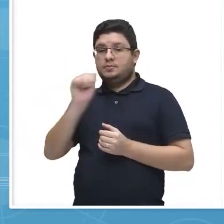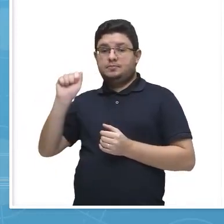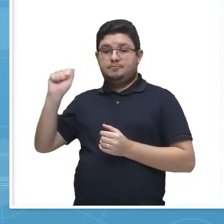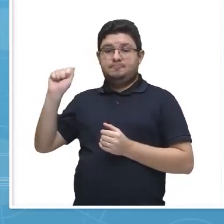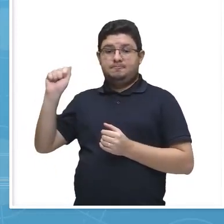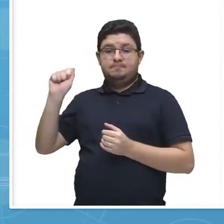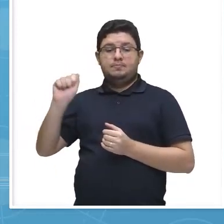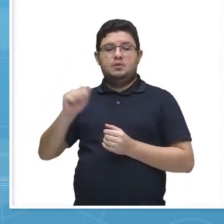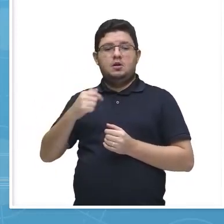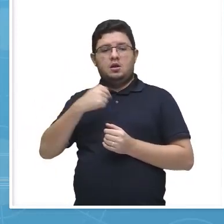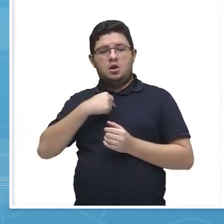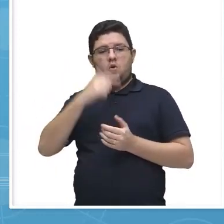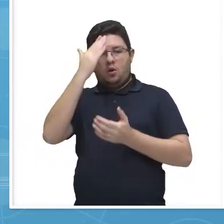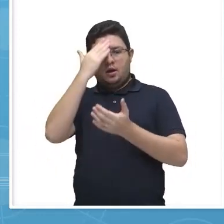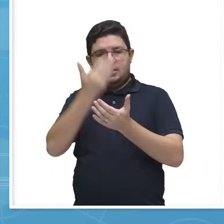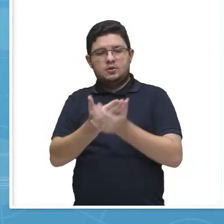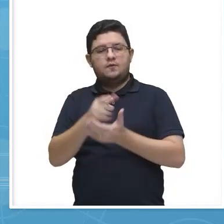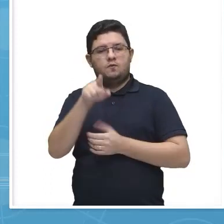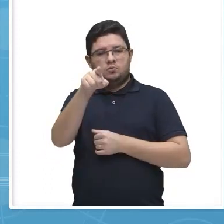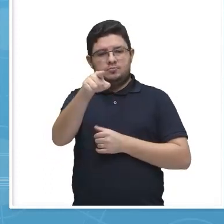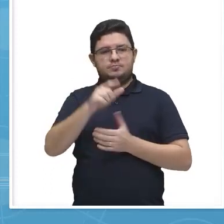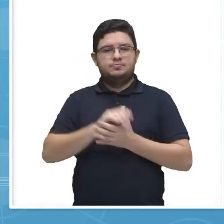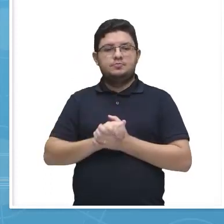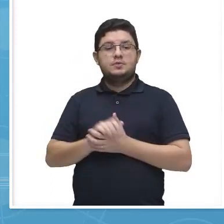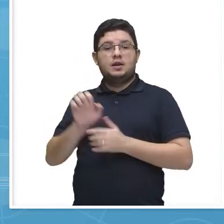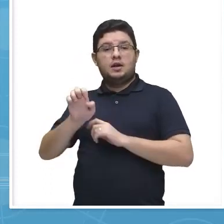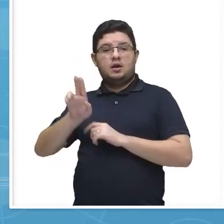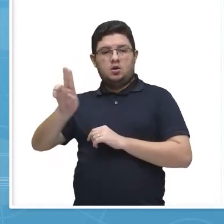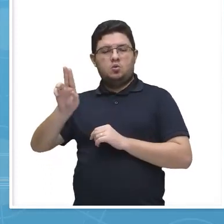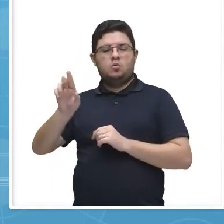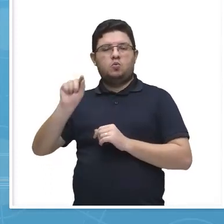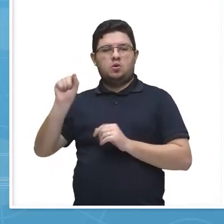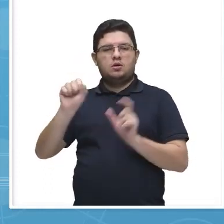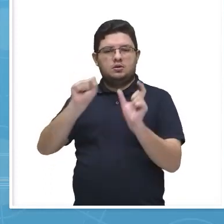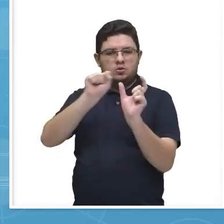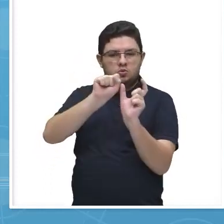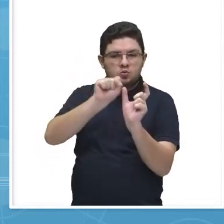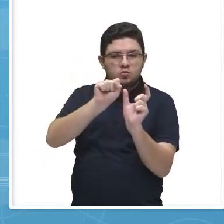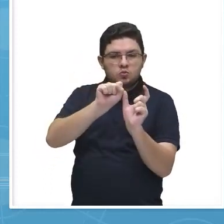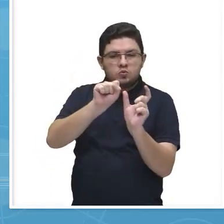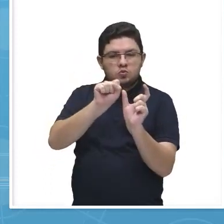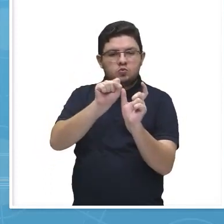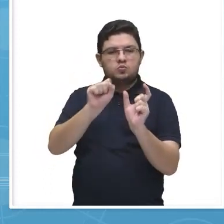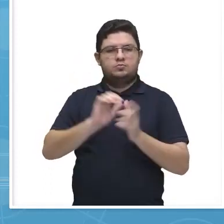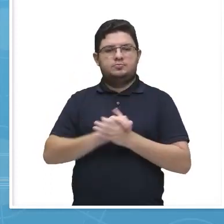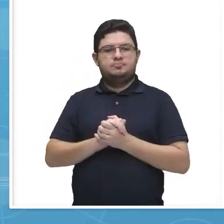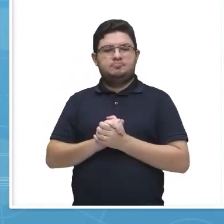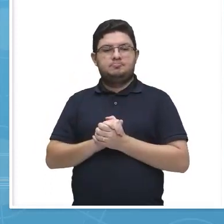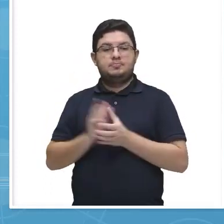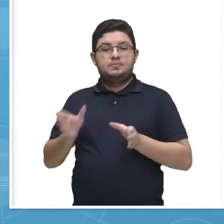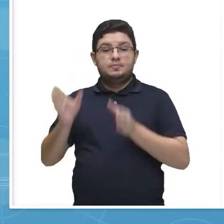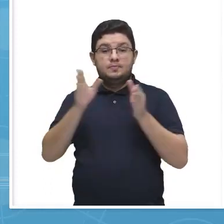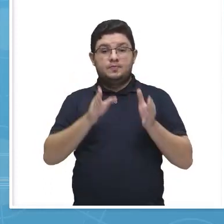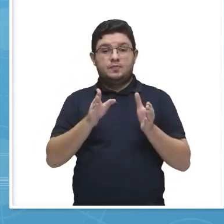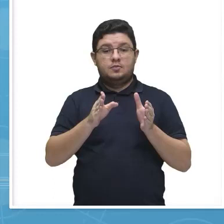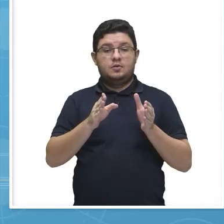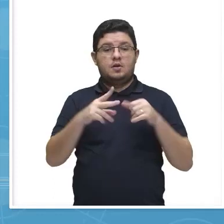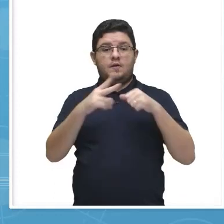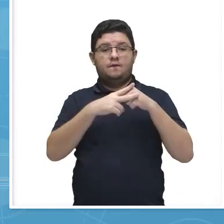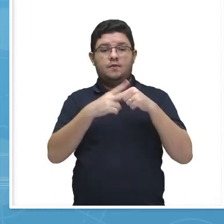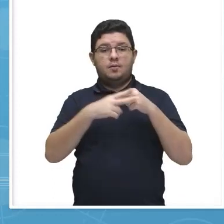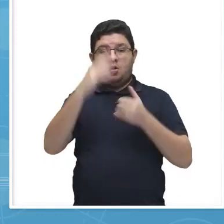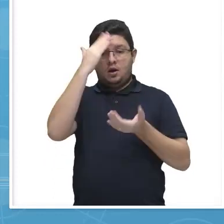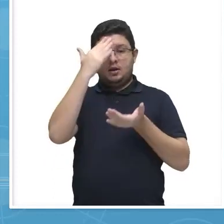Sujeito, eu, predicado, acredita em você. Quem acredita, acredita em alguém.